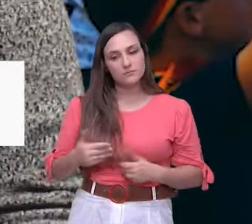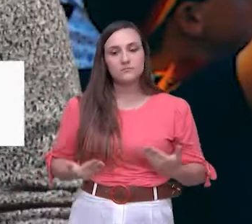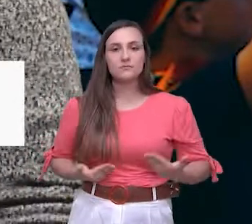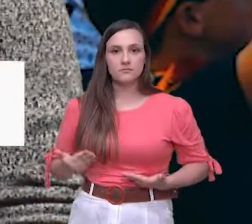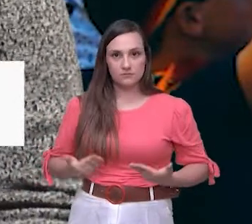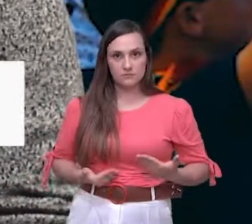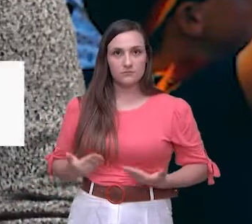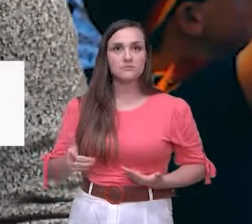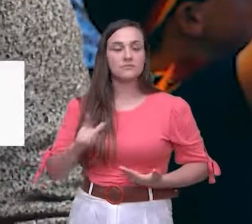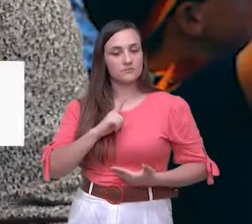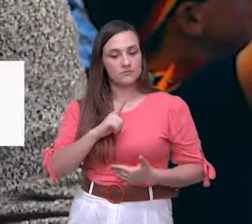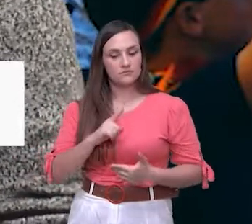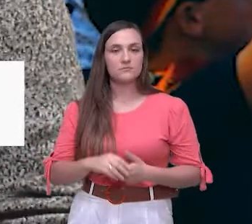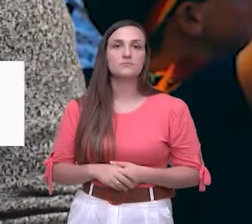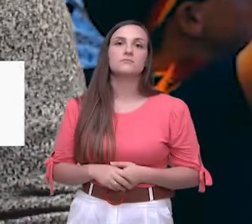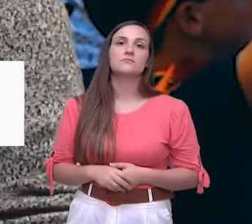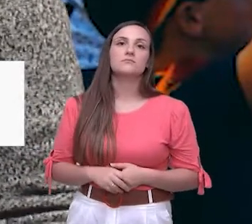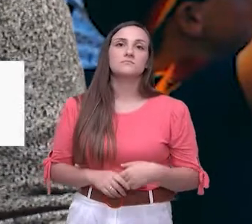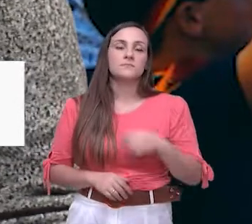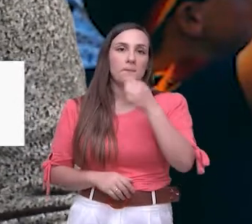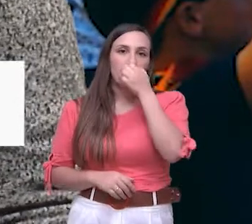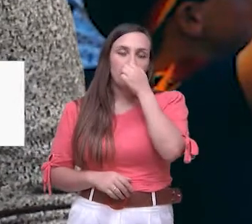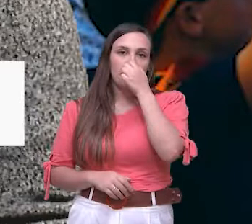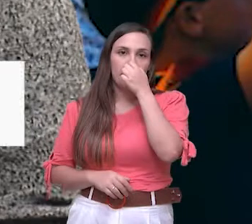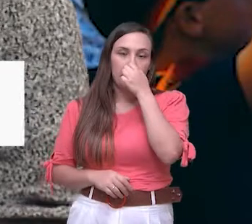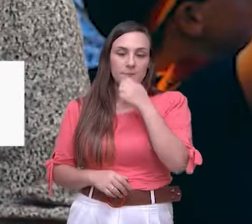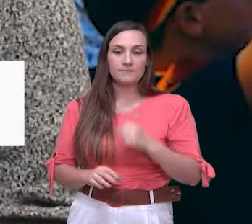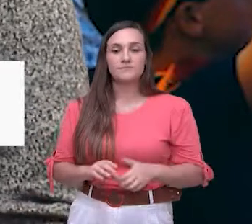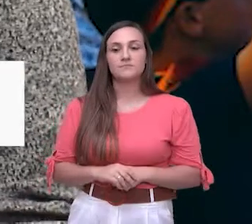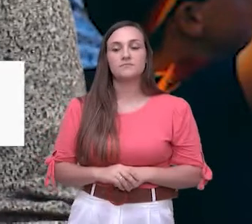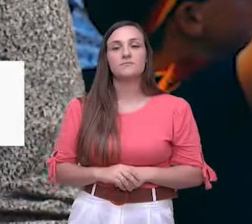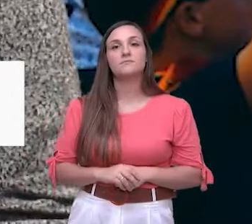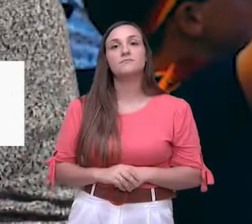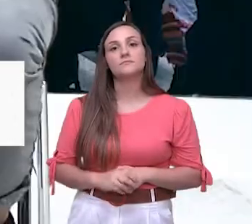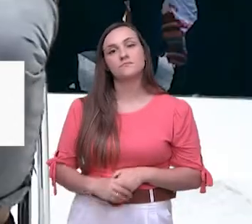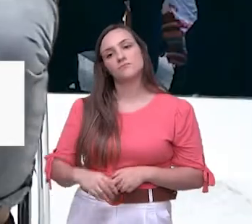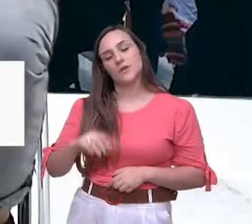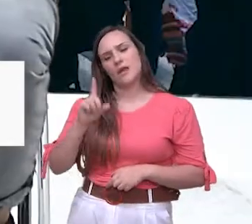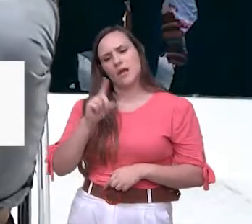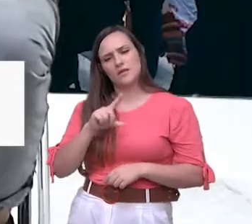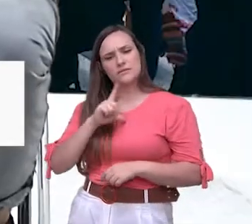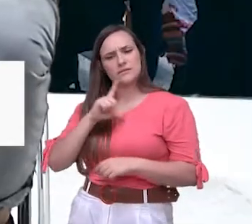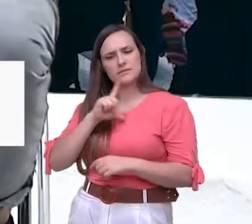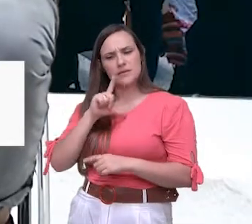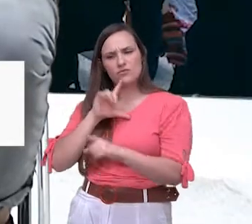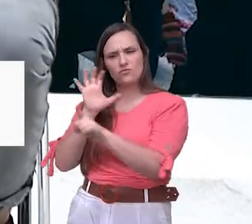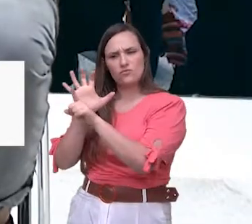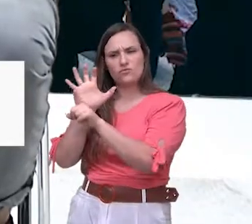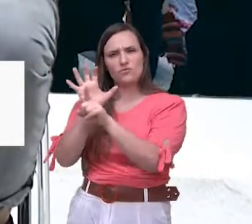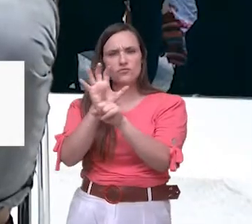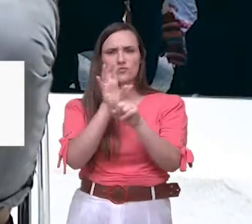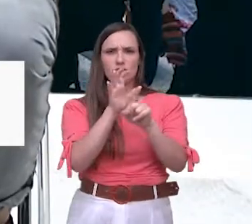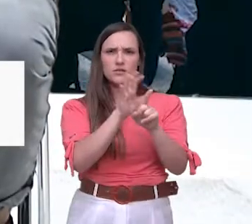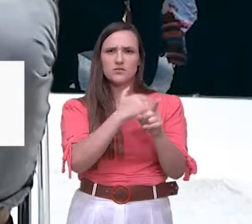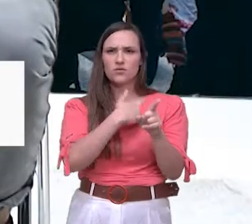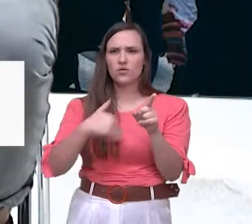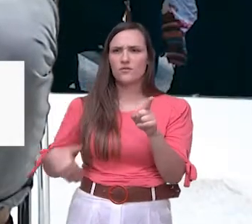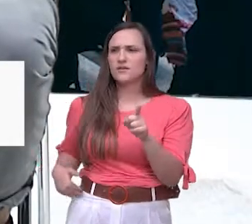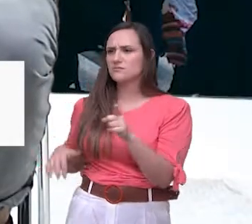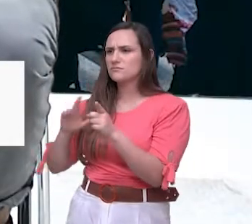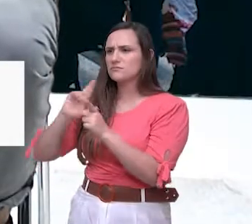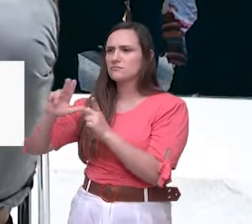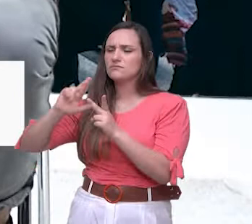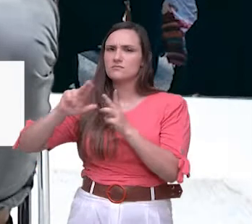pauta LGBT mas sim continua sendo um serviço que estamos oferecendo e essa trança em salidade né